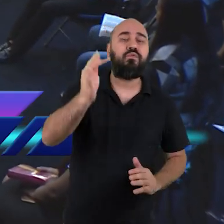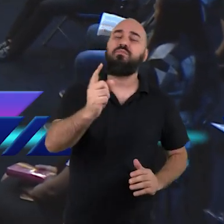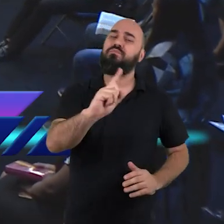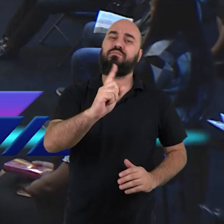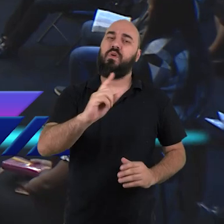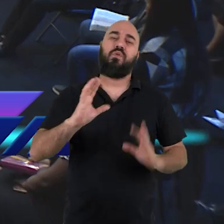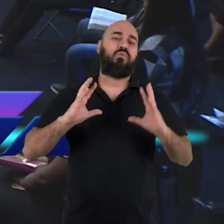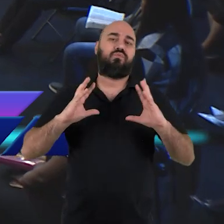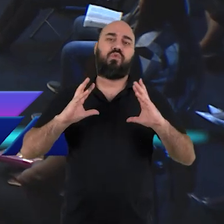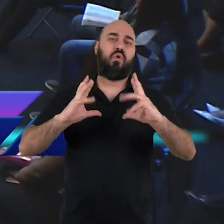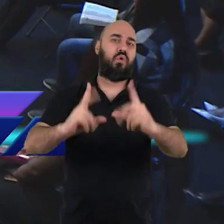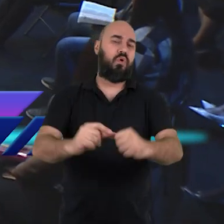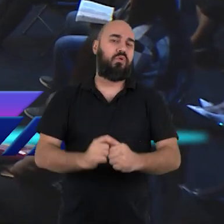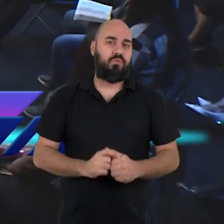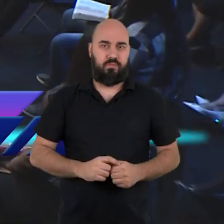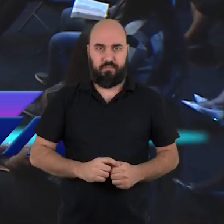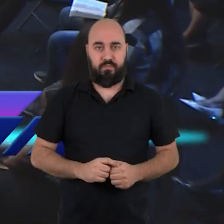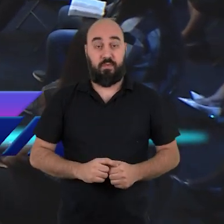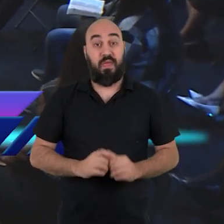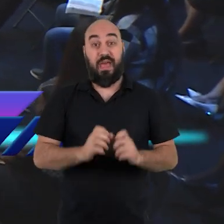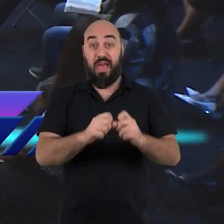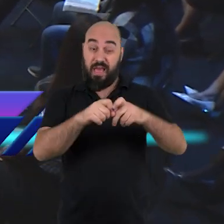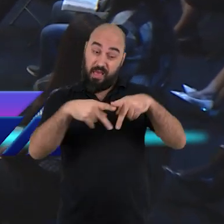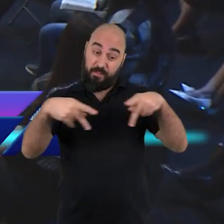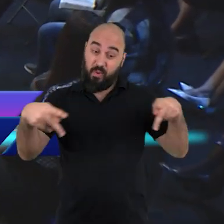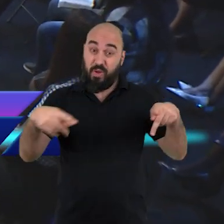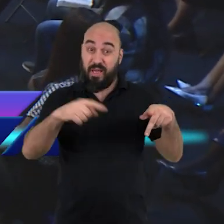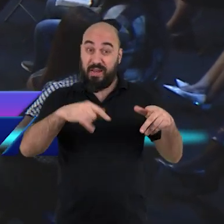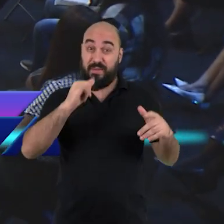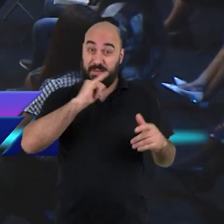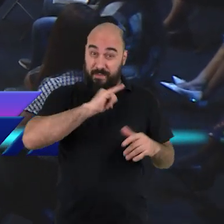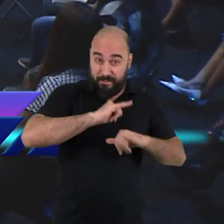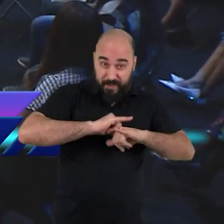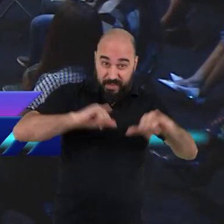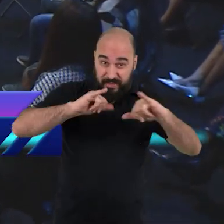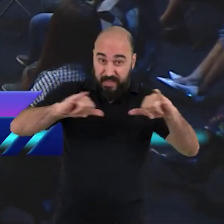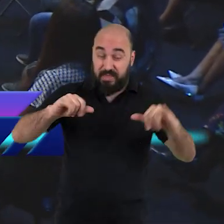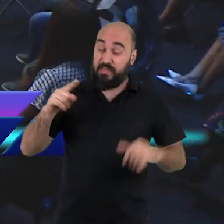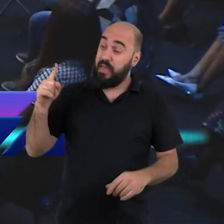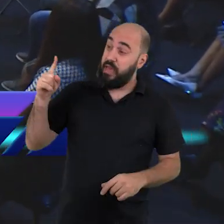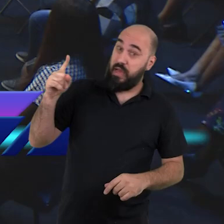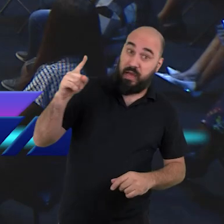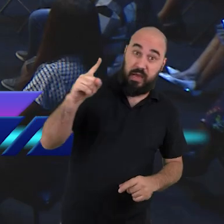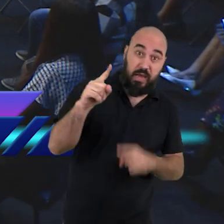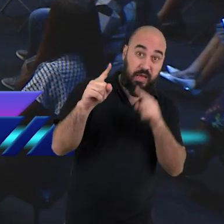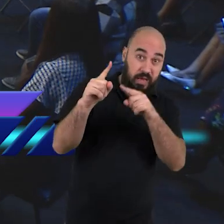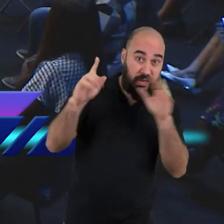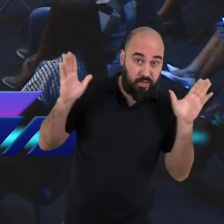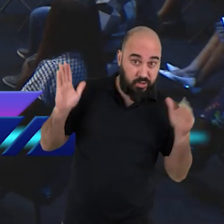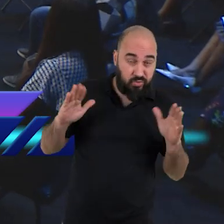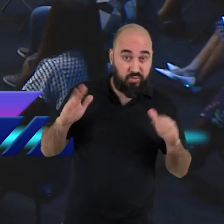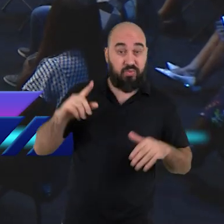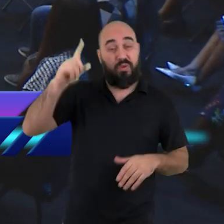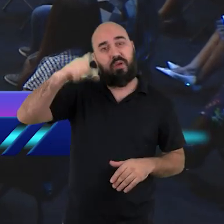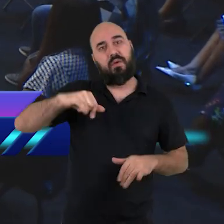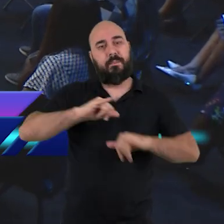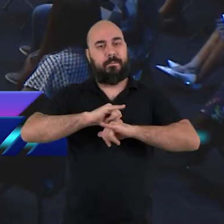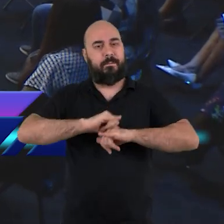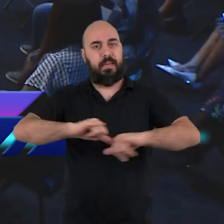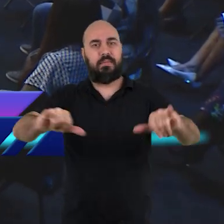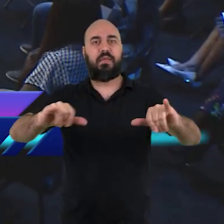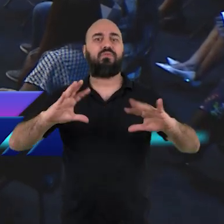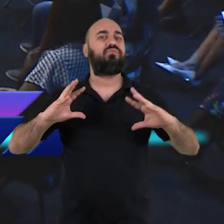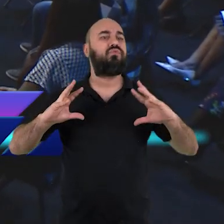mensagens que Deus está nos enviando pelo Apocalipse, e especificamente deste anjo, é uma mensagem que